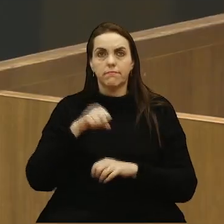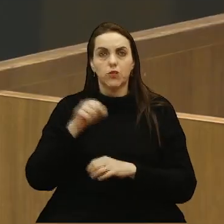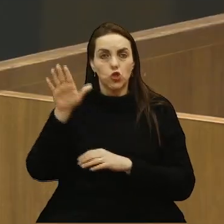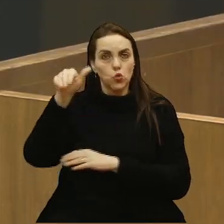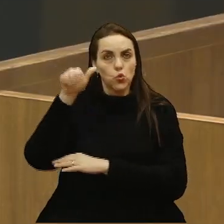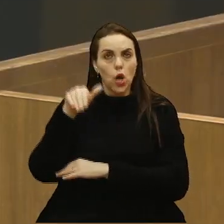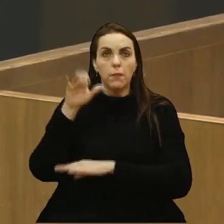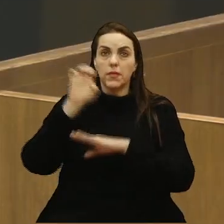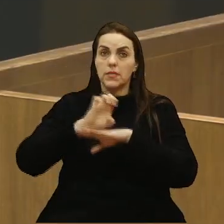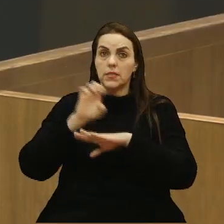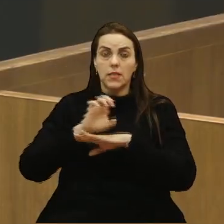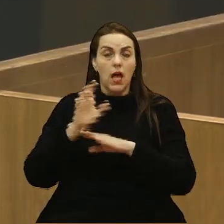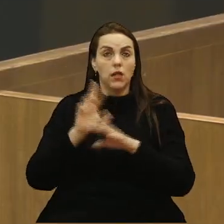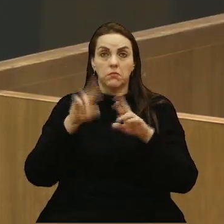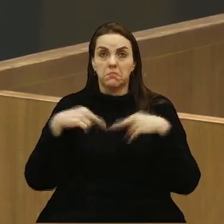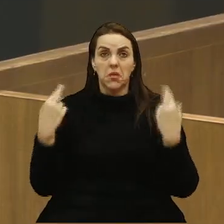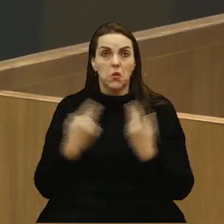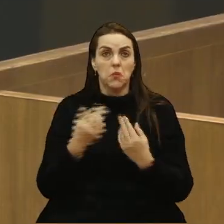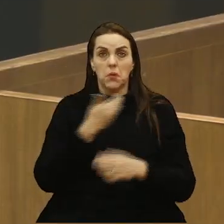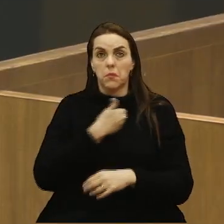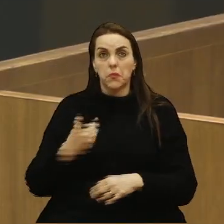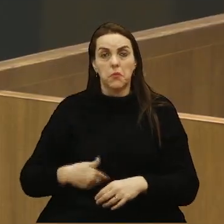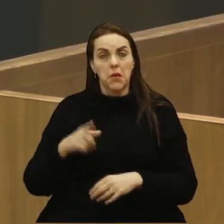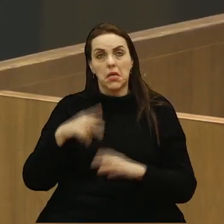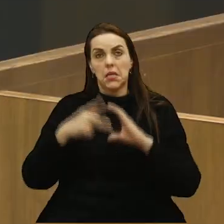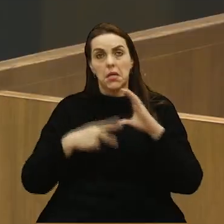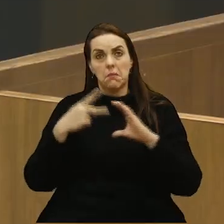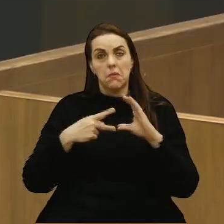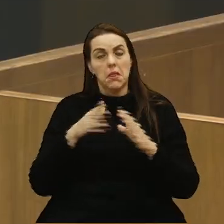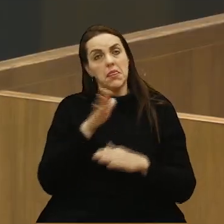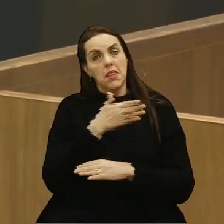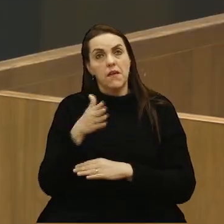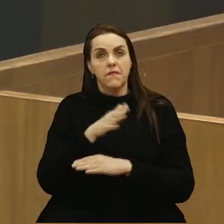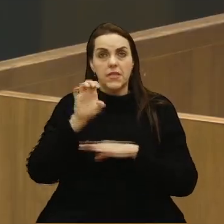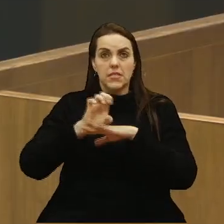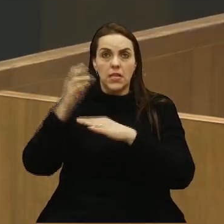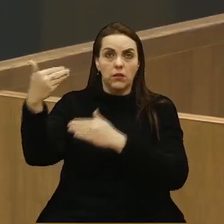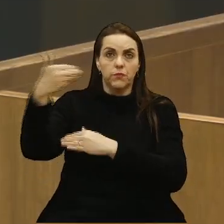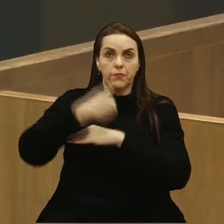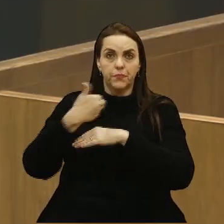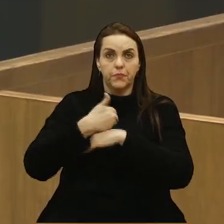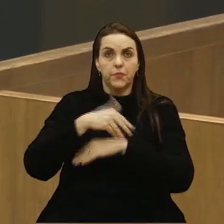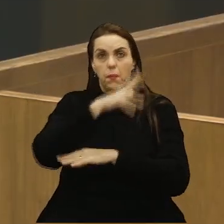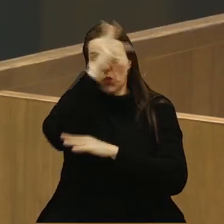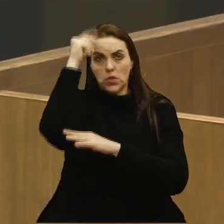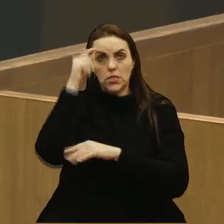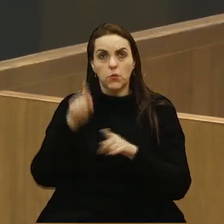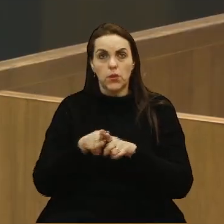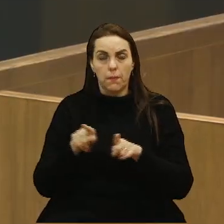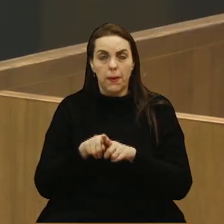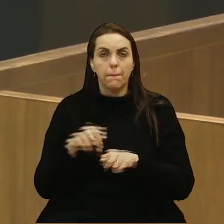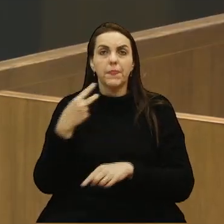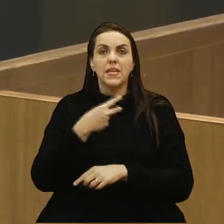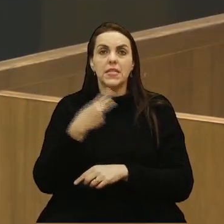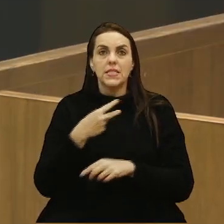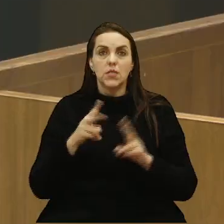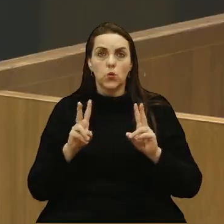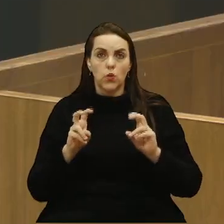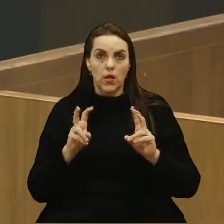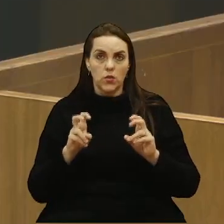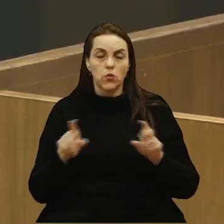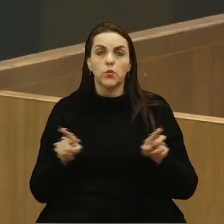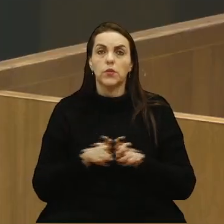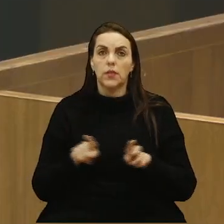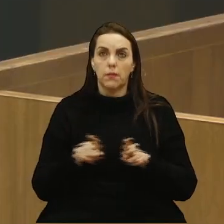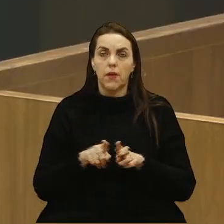Estado, talvez numa audiência pública aqui da Câmara, o Estado venha e o município também. O segundo assunto que eu fui também